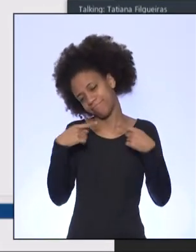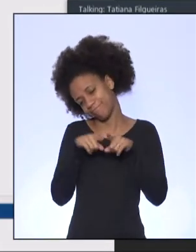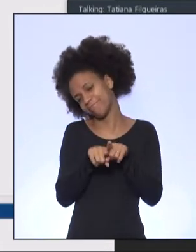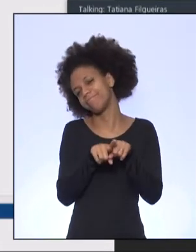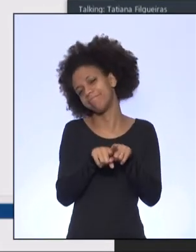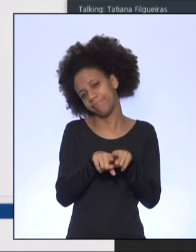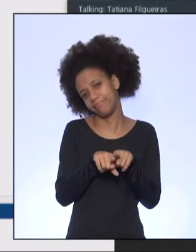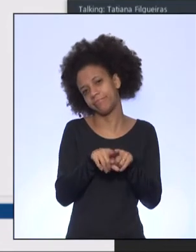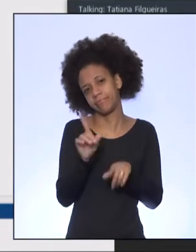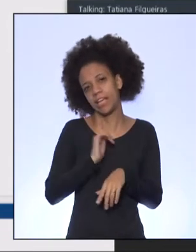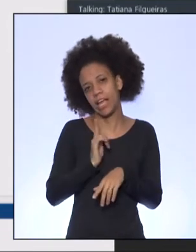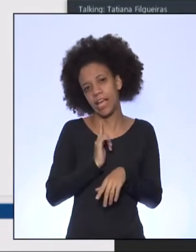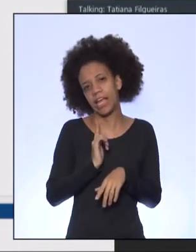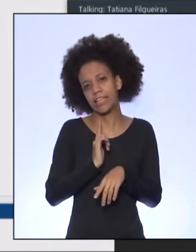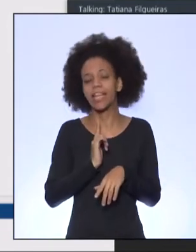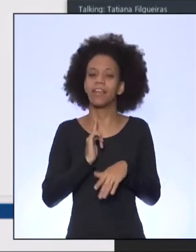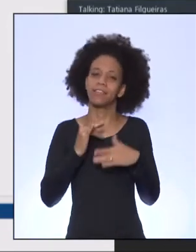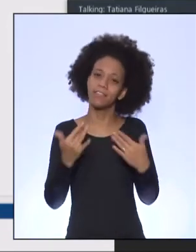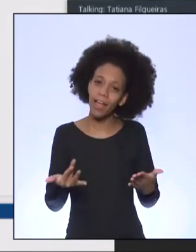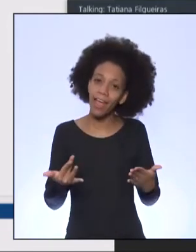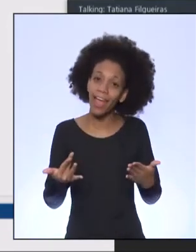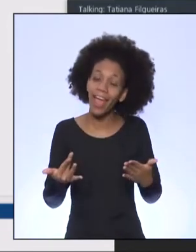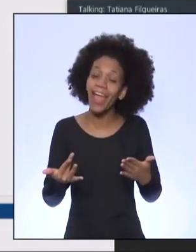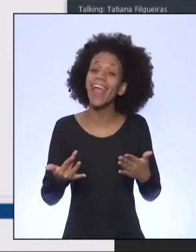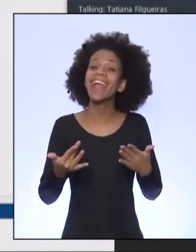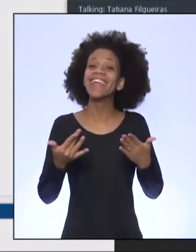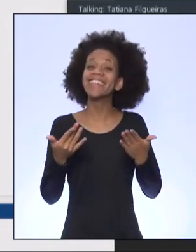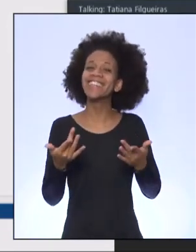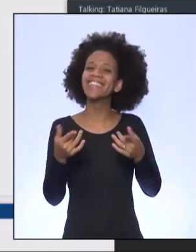aí outros estados e municípios que também são